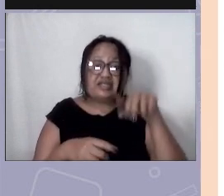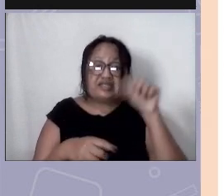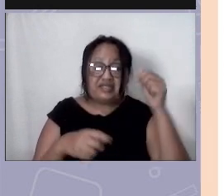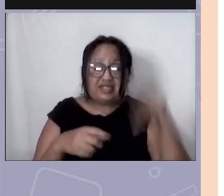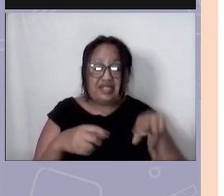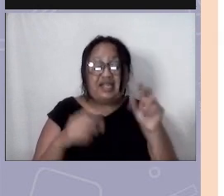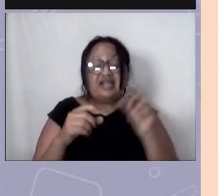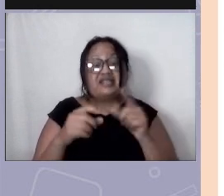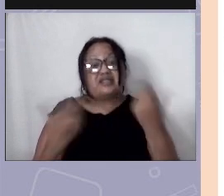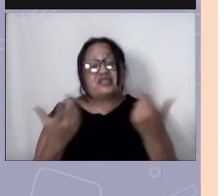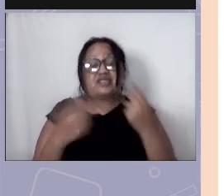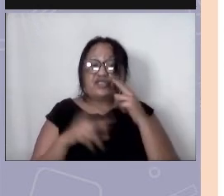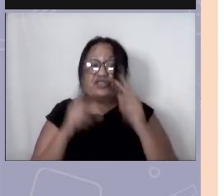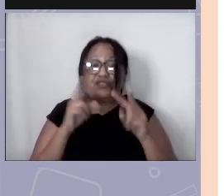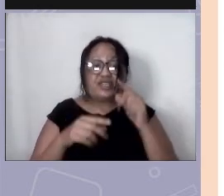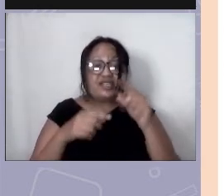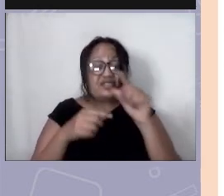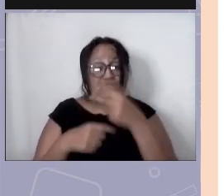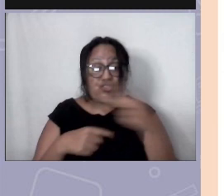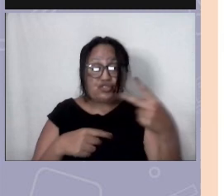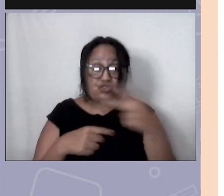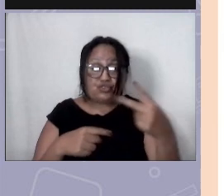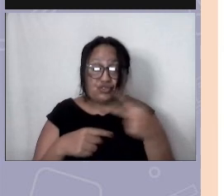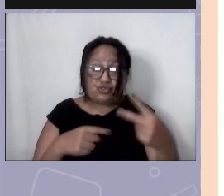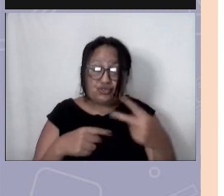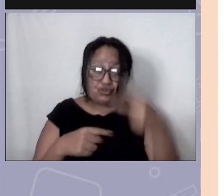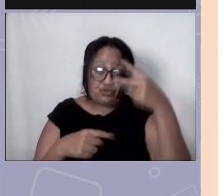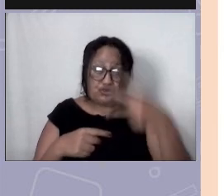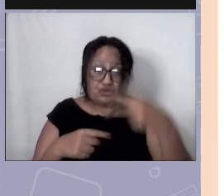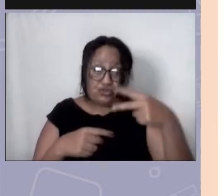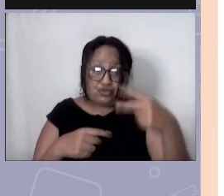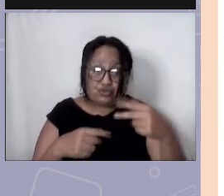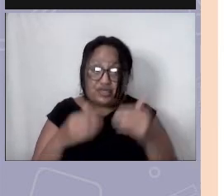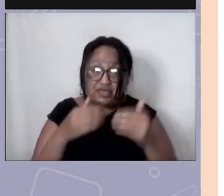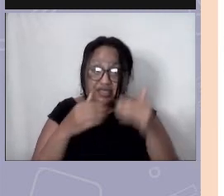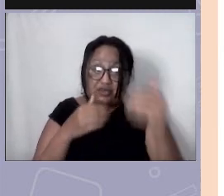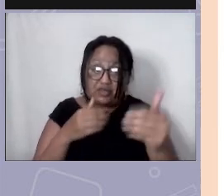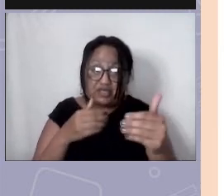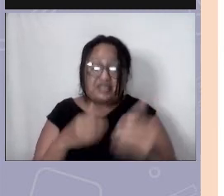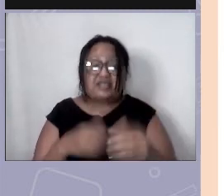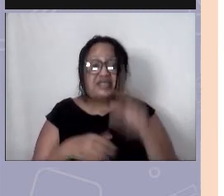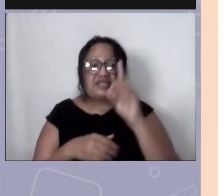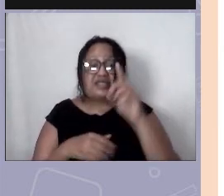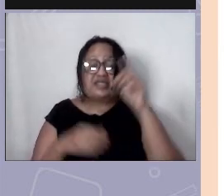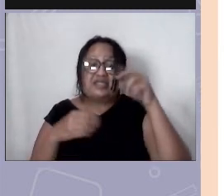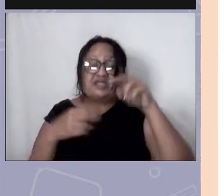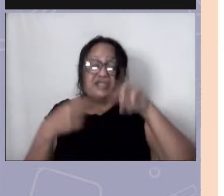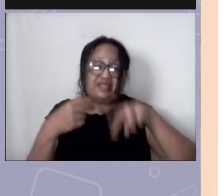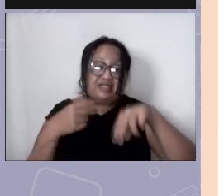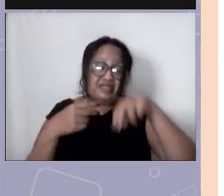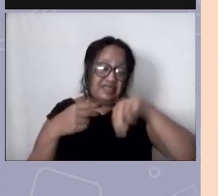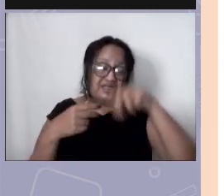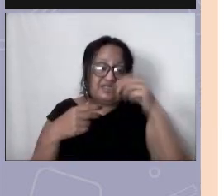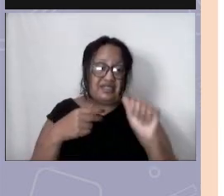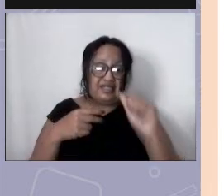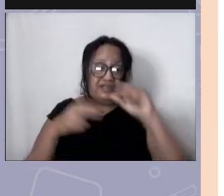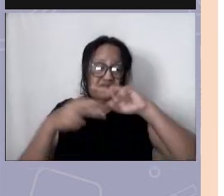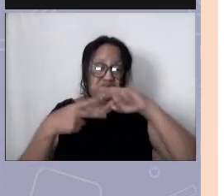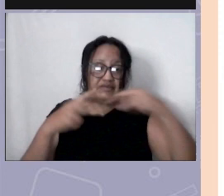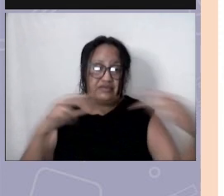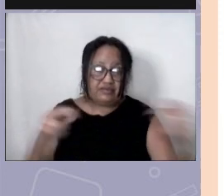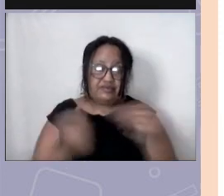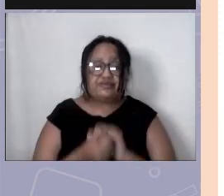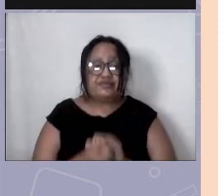essas duas sequências a sequência 1 e a sequência 2 são sequências de DNA ácido desoxírico do clínico